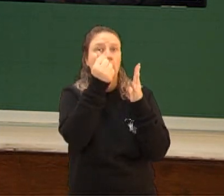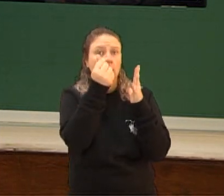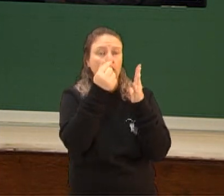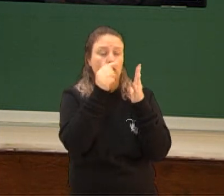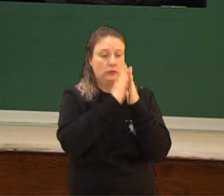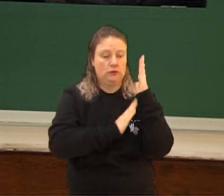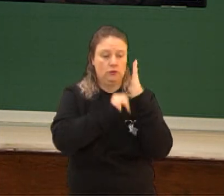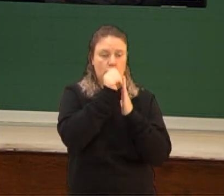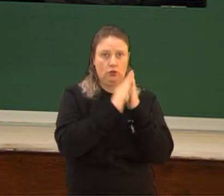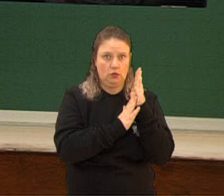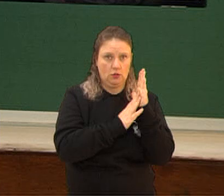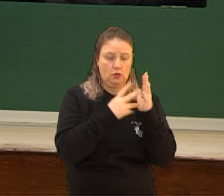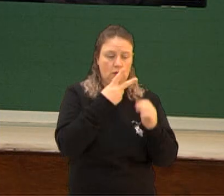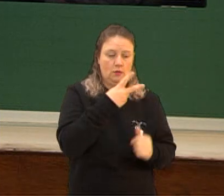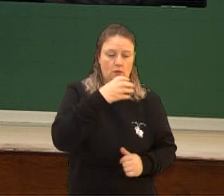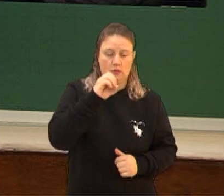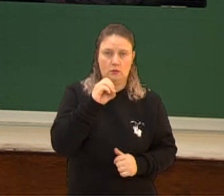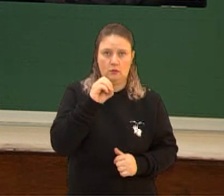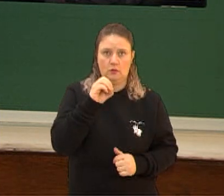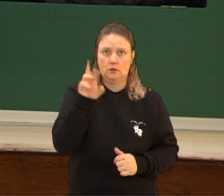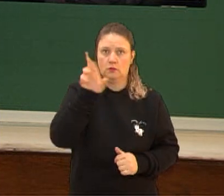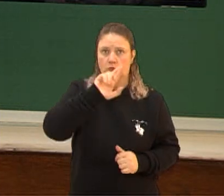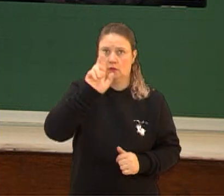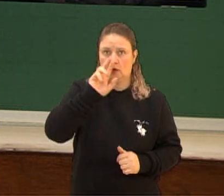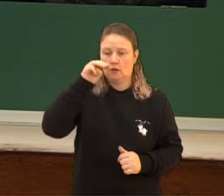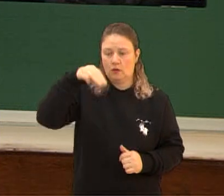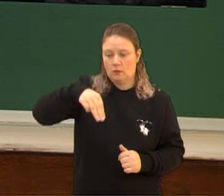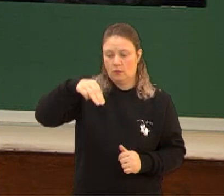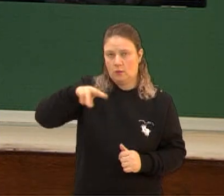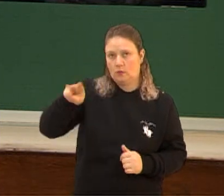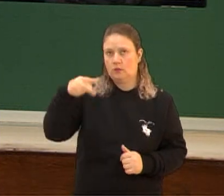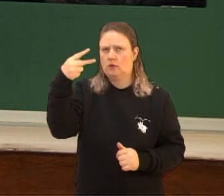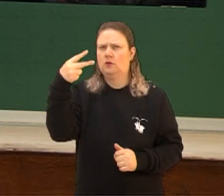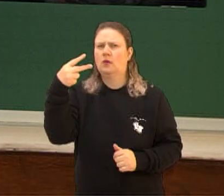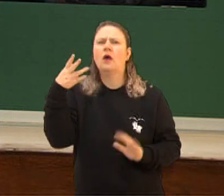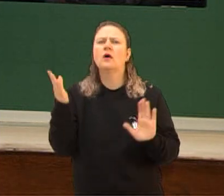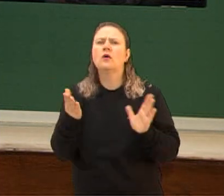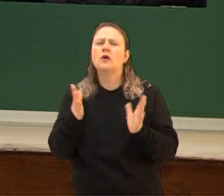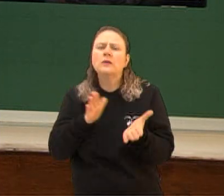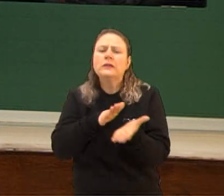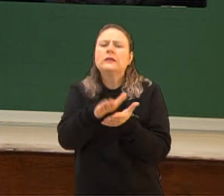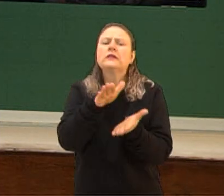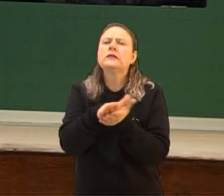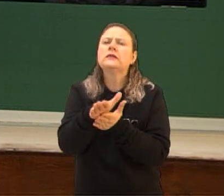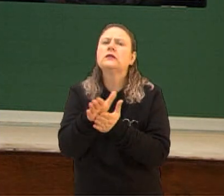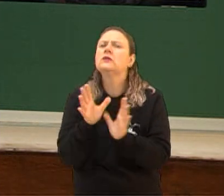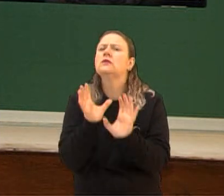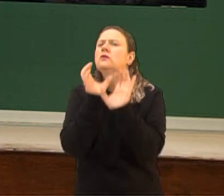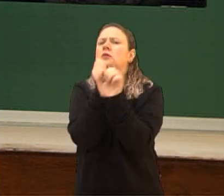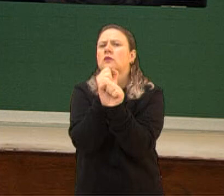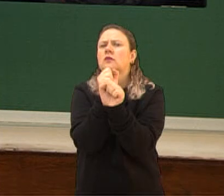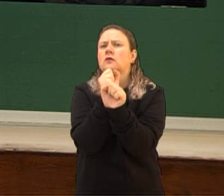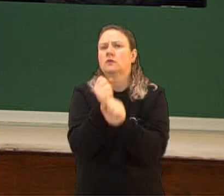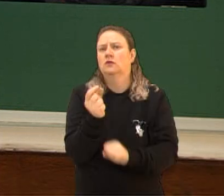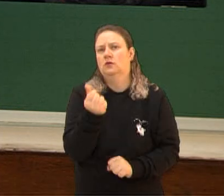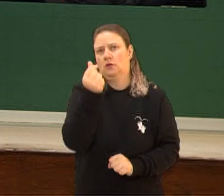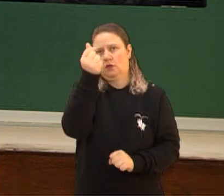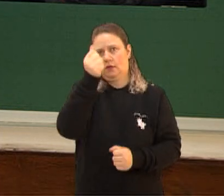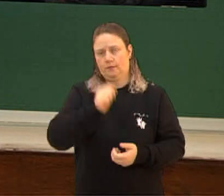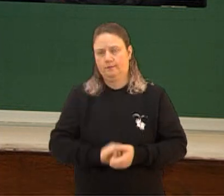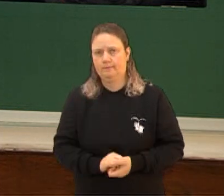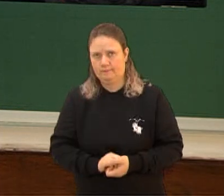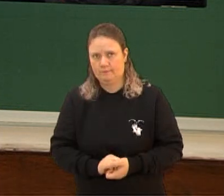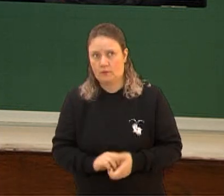metro quadrado. Quanto será gasto para pintar esse galpão? É um galpão, formato